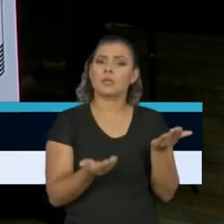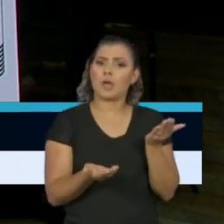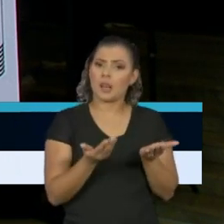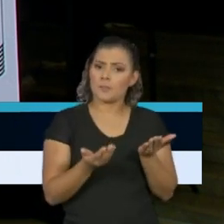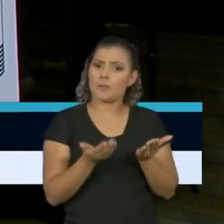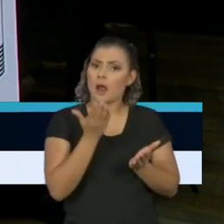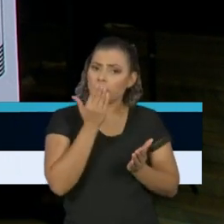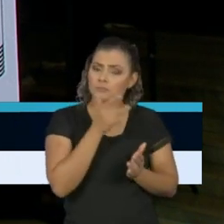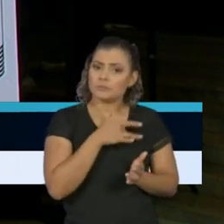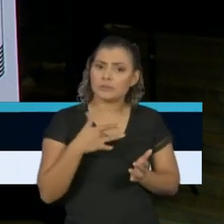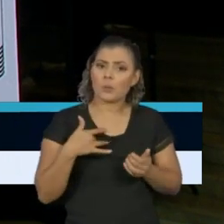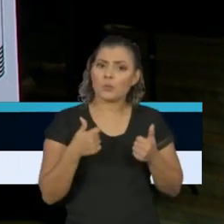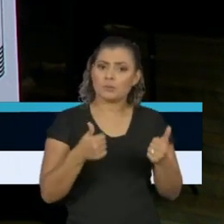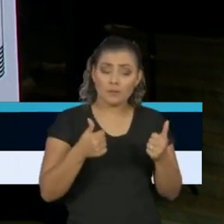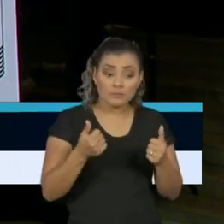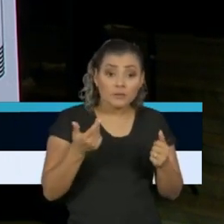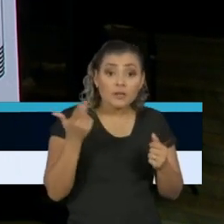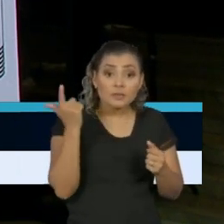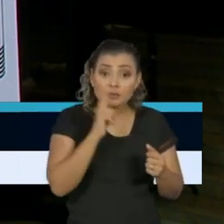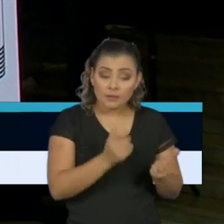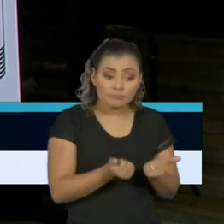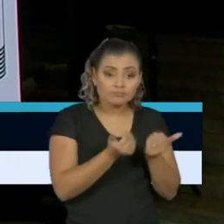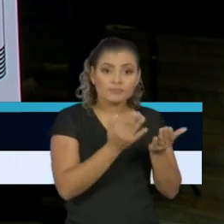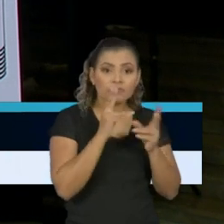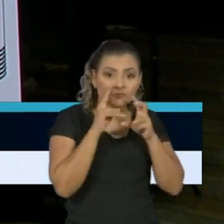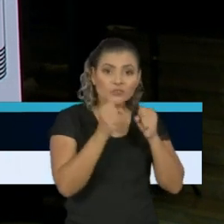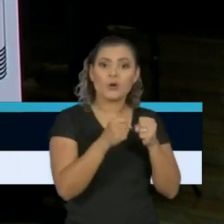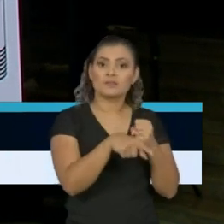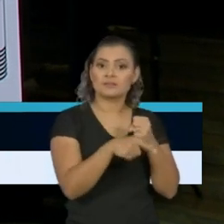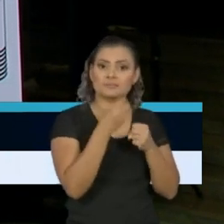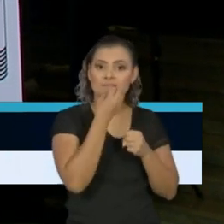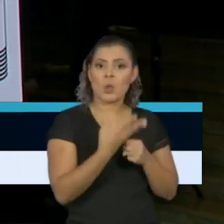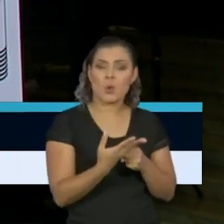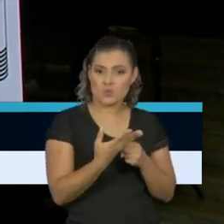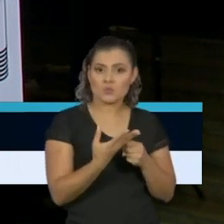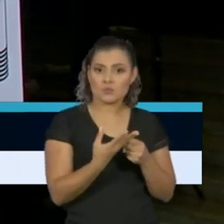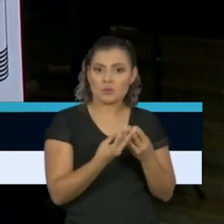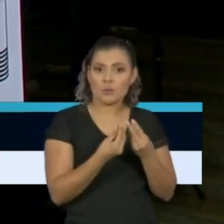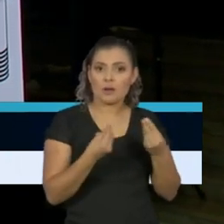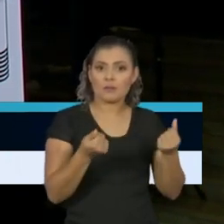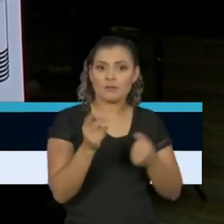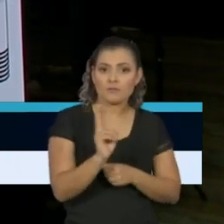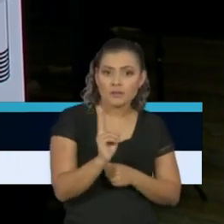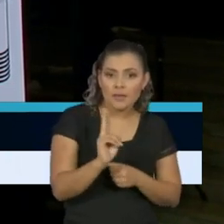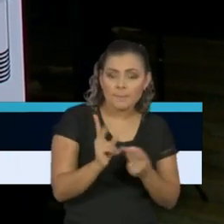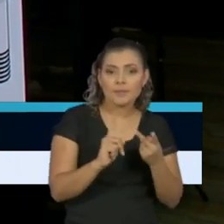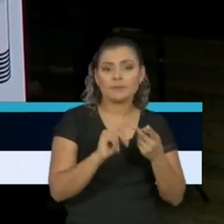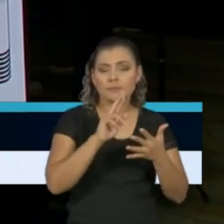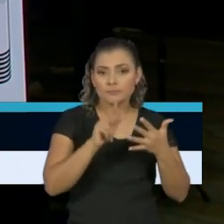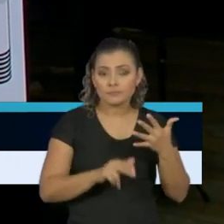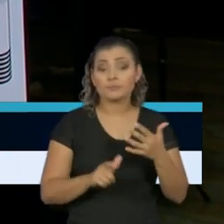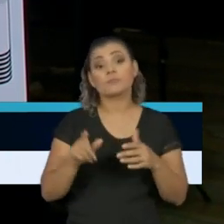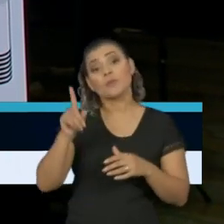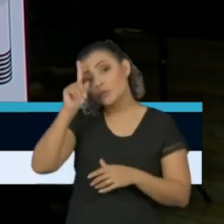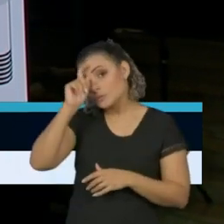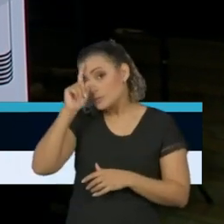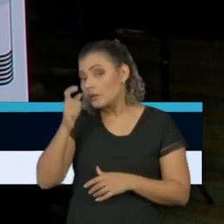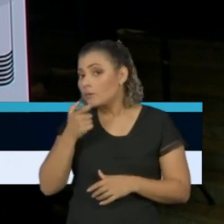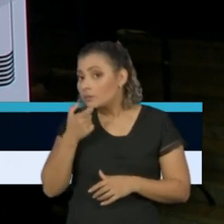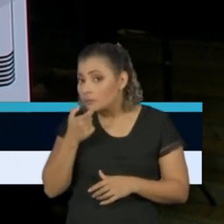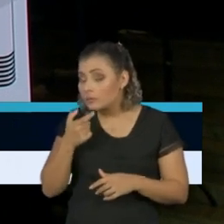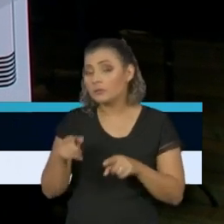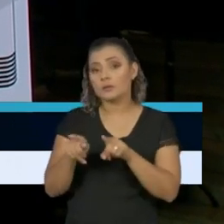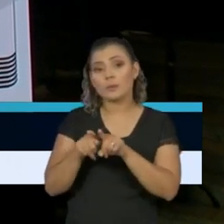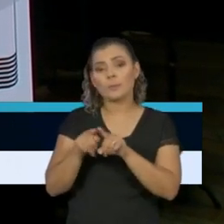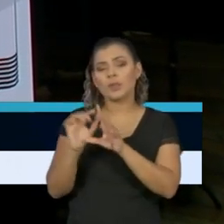equilibrada e mais suplementada nutricionalmente. Aqui pudemos contar com o Hospital Israelita Albert Einstein e com o